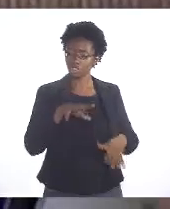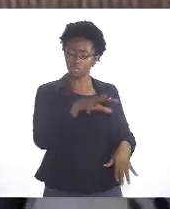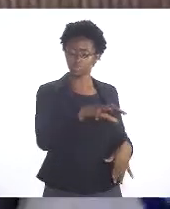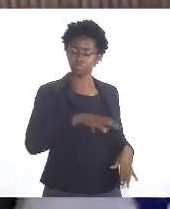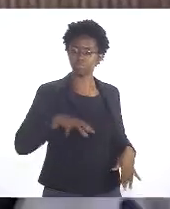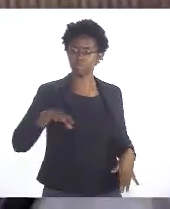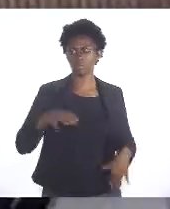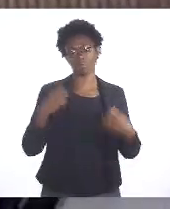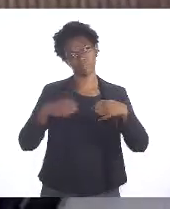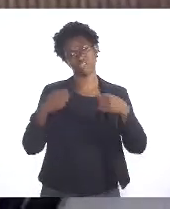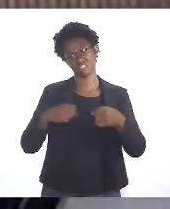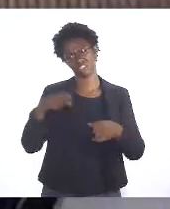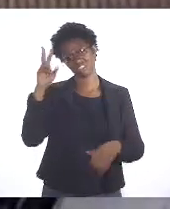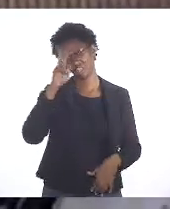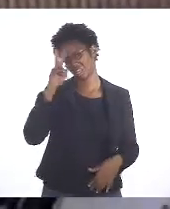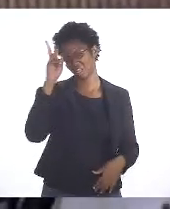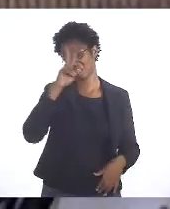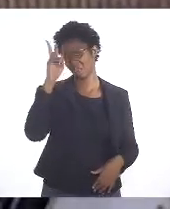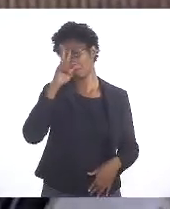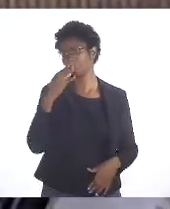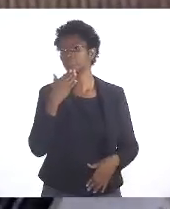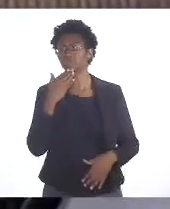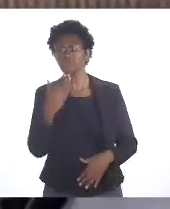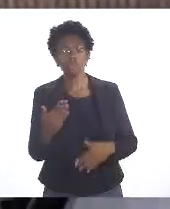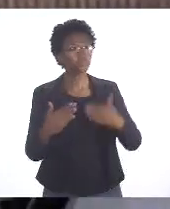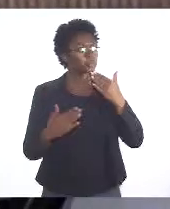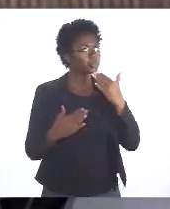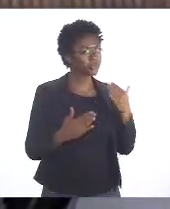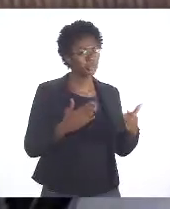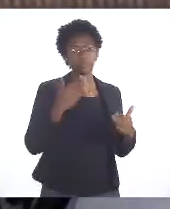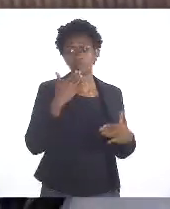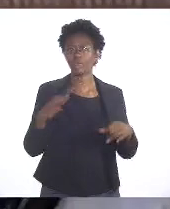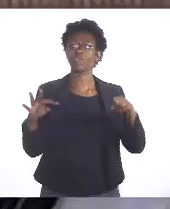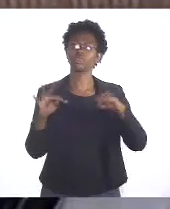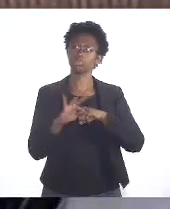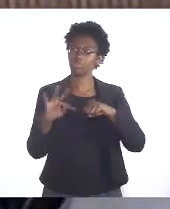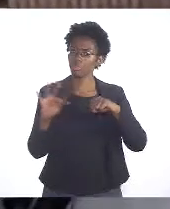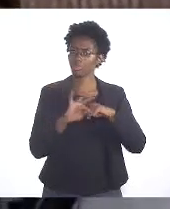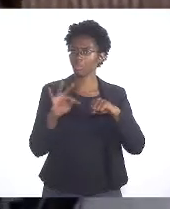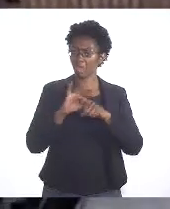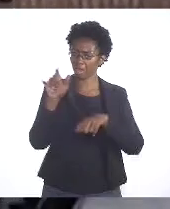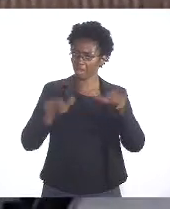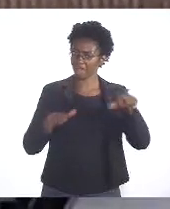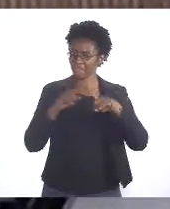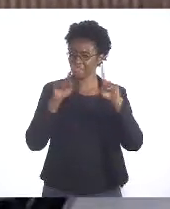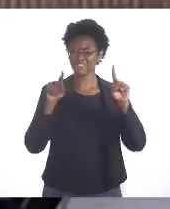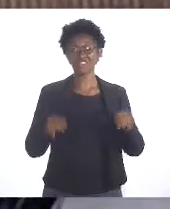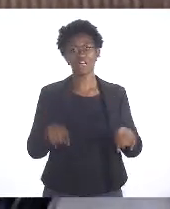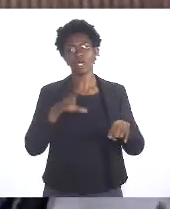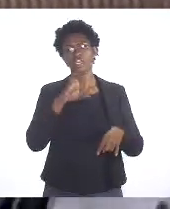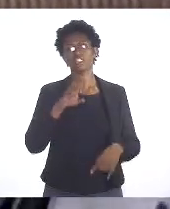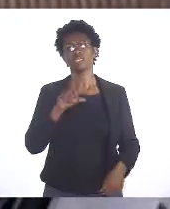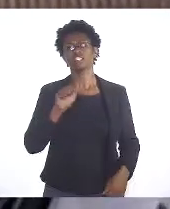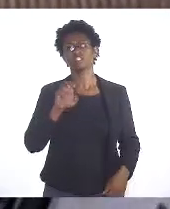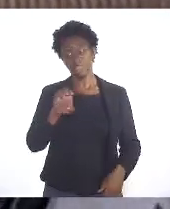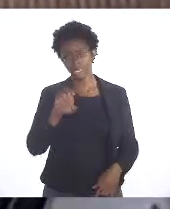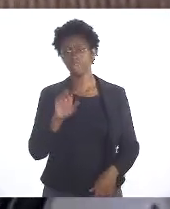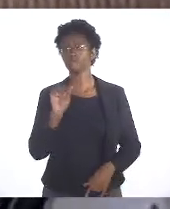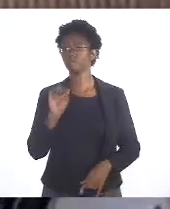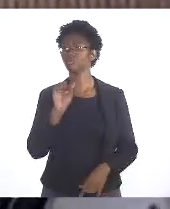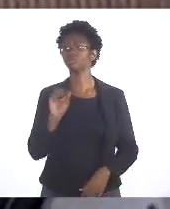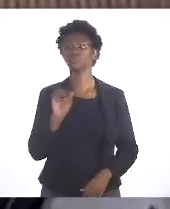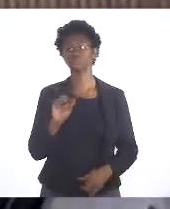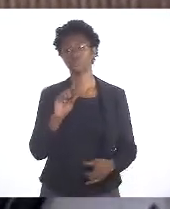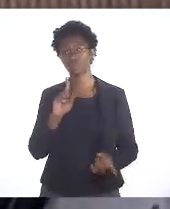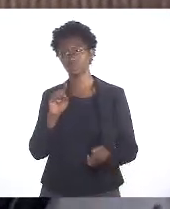relembre aqui, né, todo o clamor por parte dos técnicos e técnicas, funcionários e funcionárias da SEDAI em